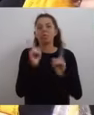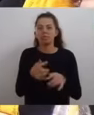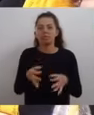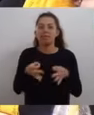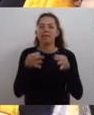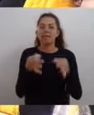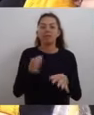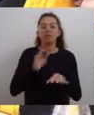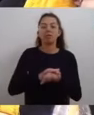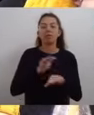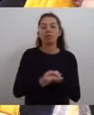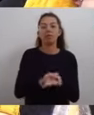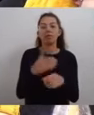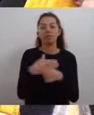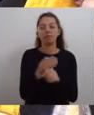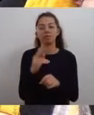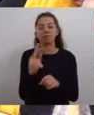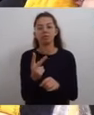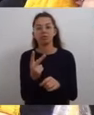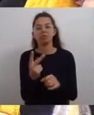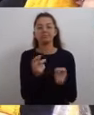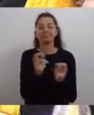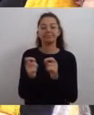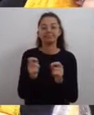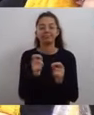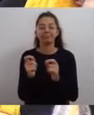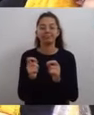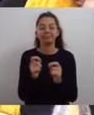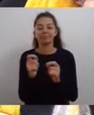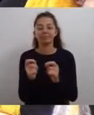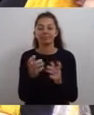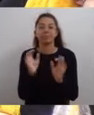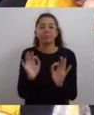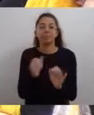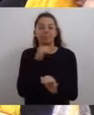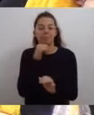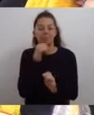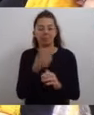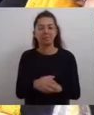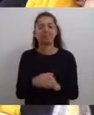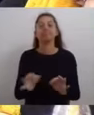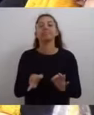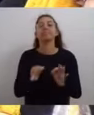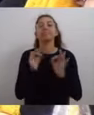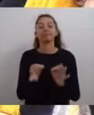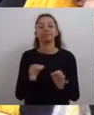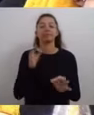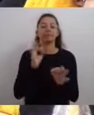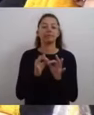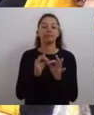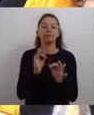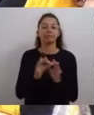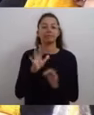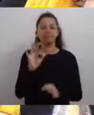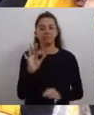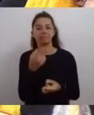dois departamentos em acertos na orgânica. A proposta regressou então à Câmara Municipal a 14 de setembro, onde foi aprovada.